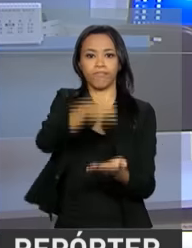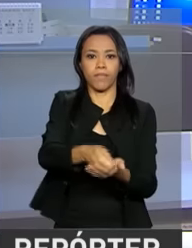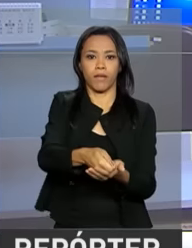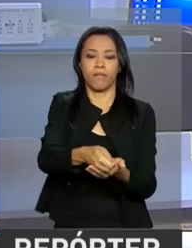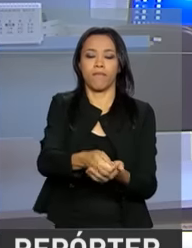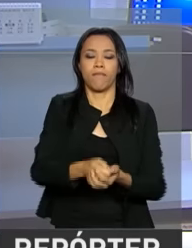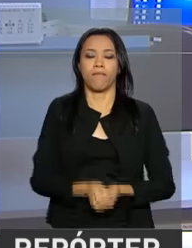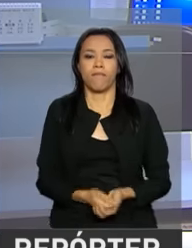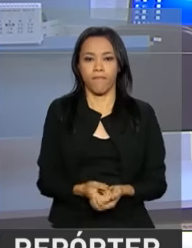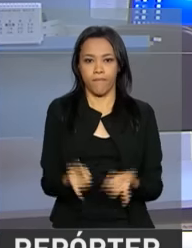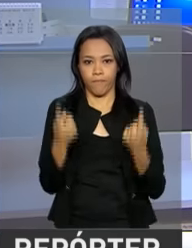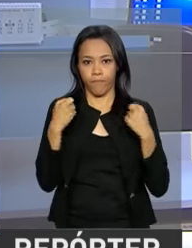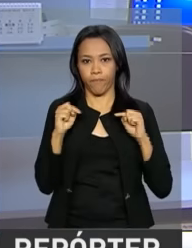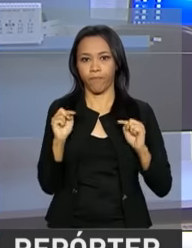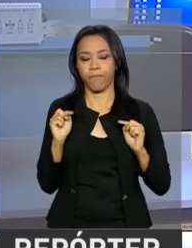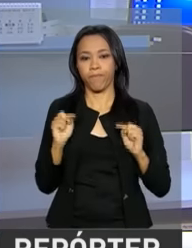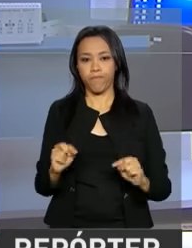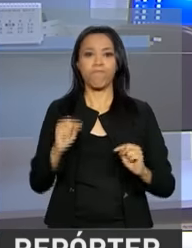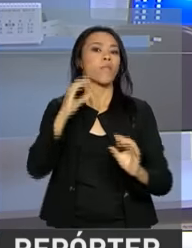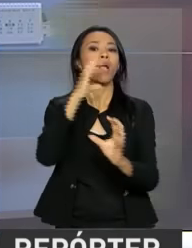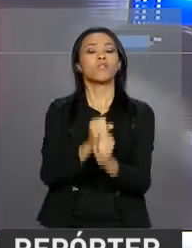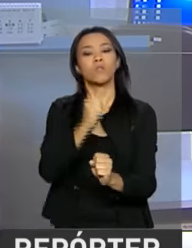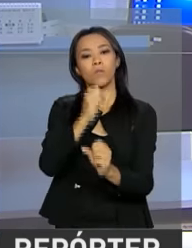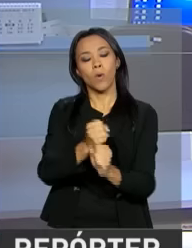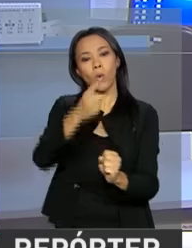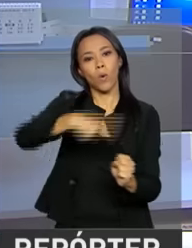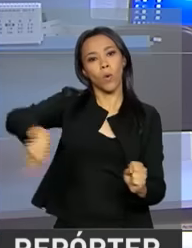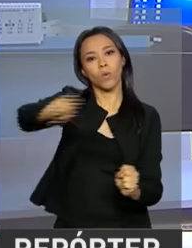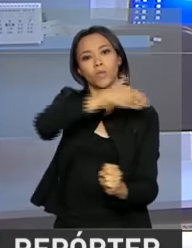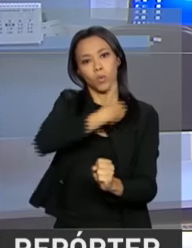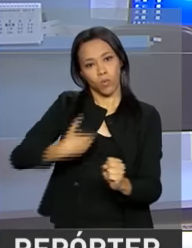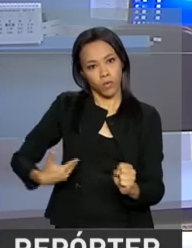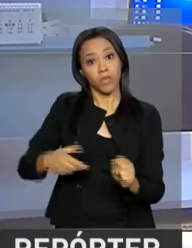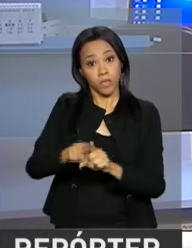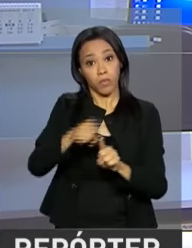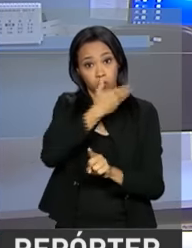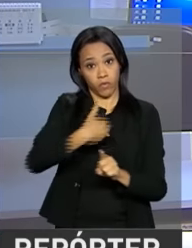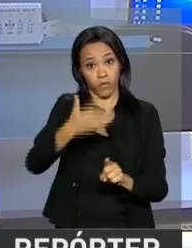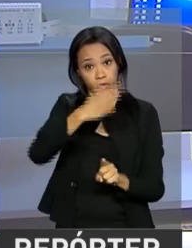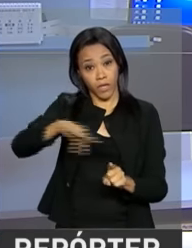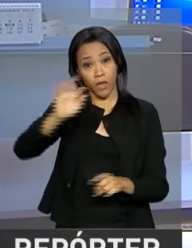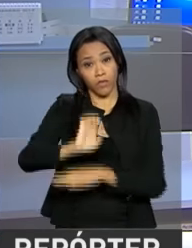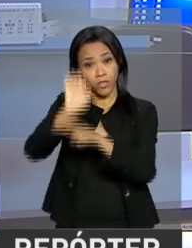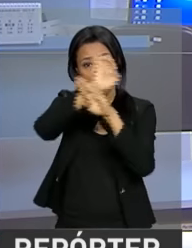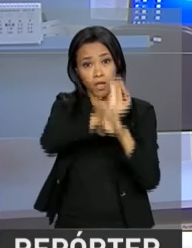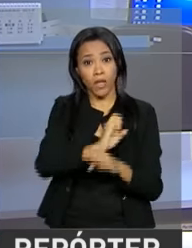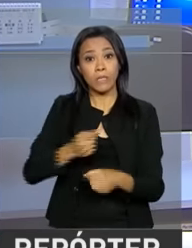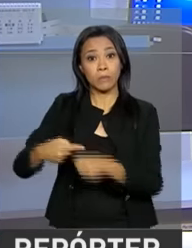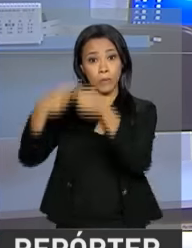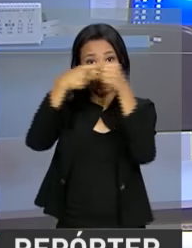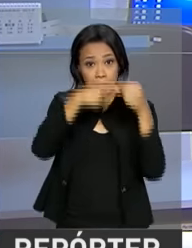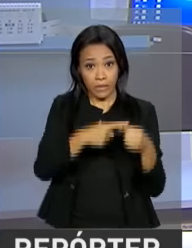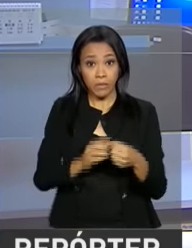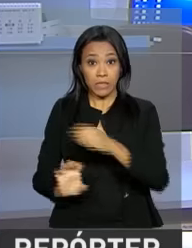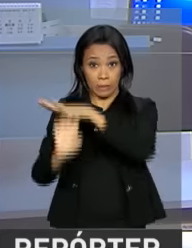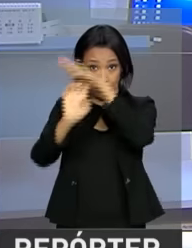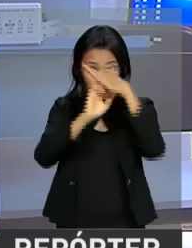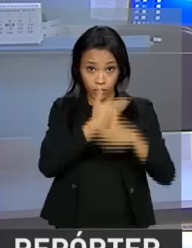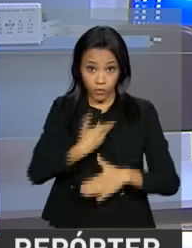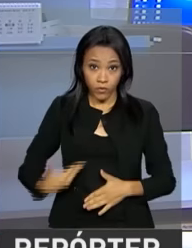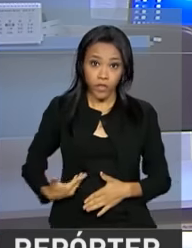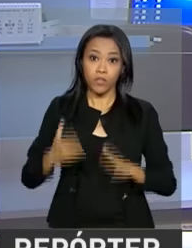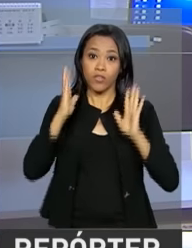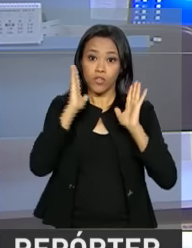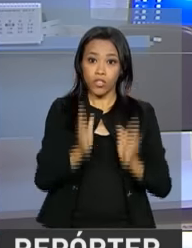quitá-las as contas de todo o setor público incluindo o governo federal estad municípios e as empresas estatais